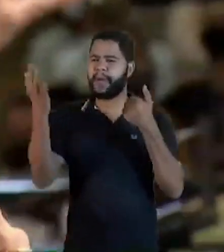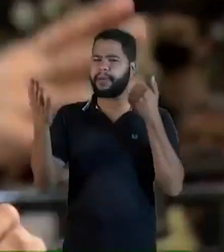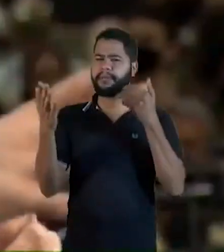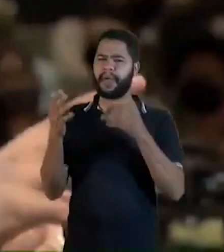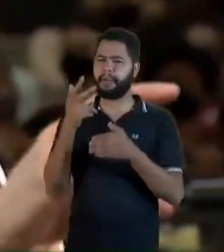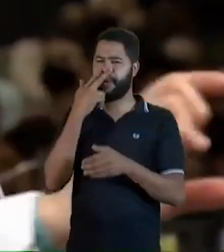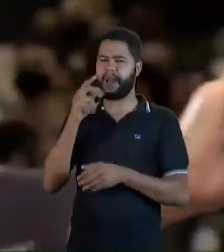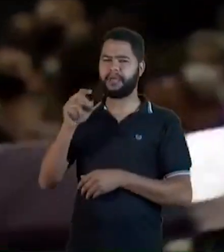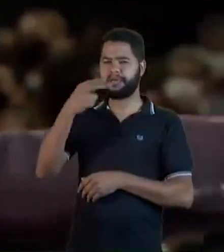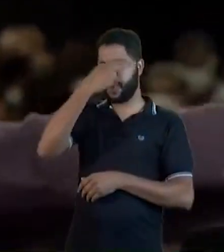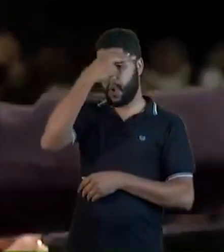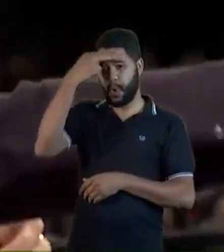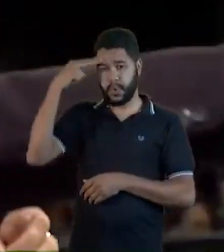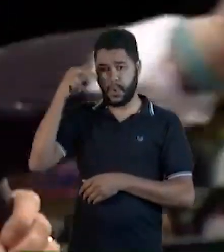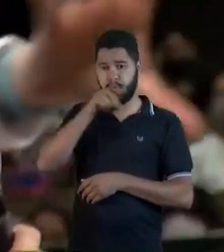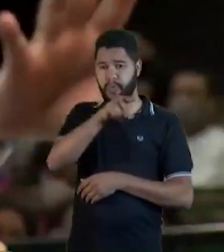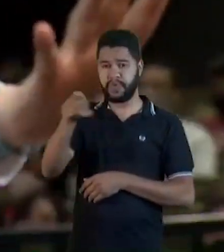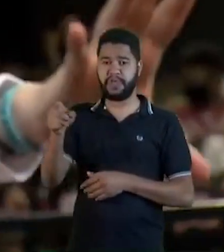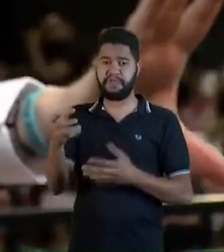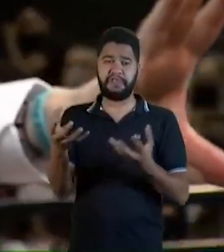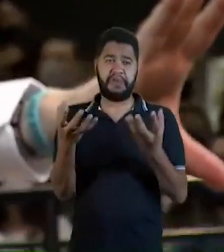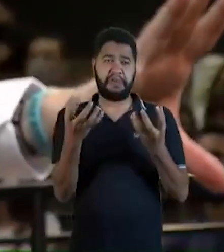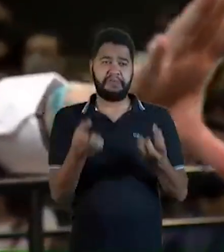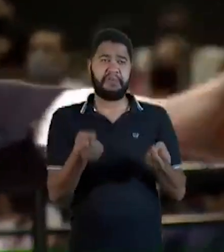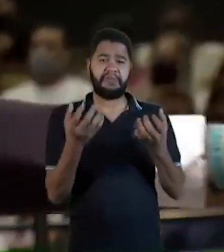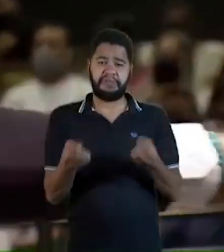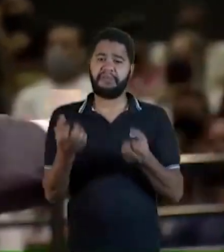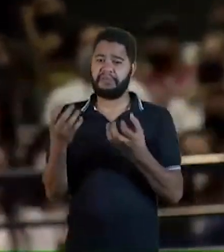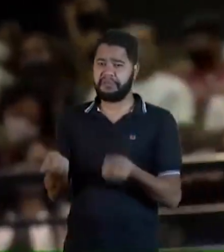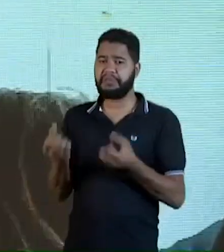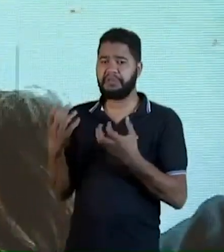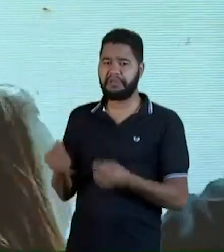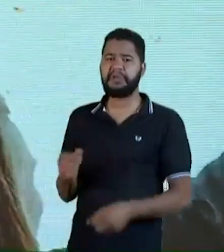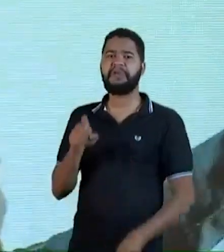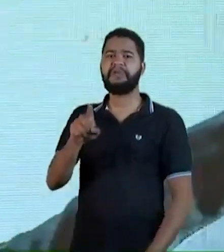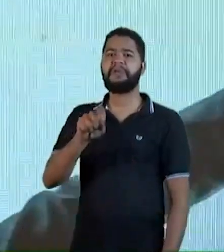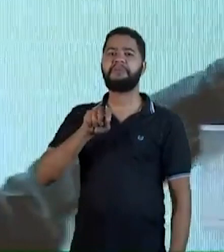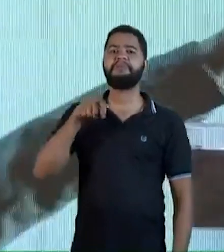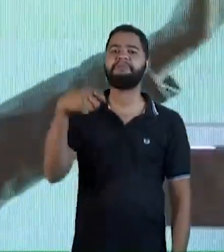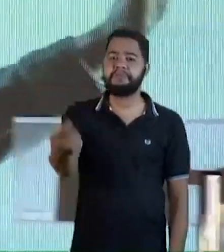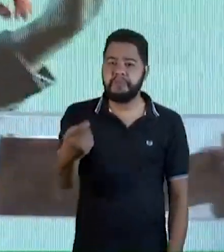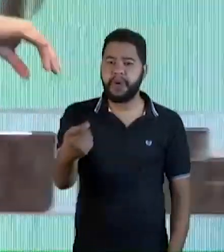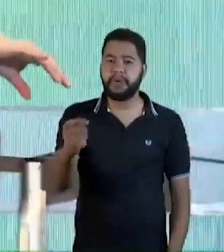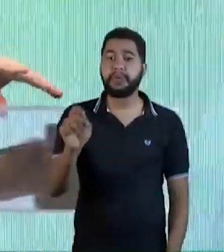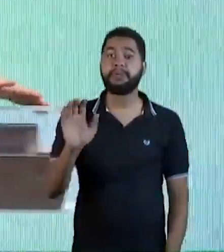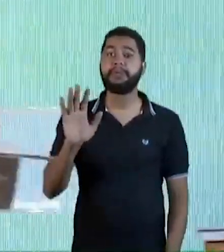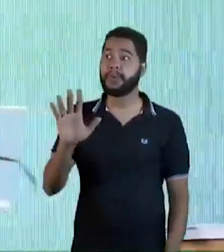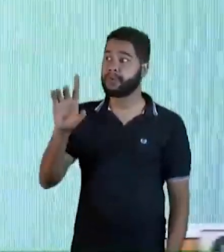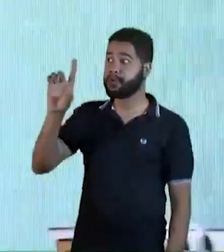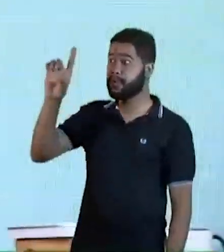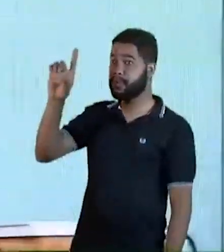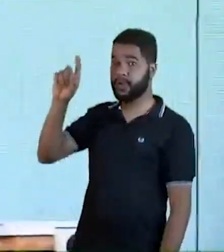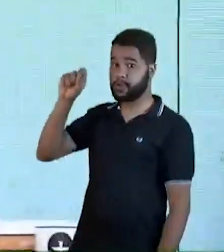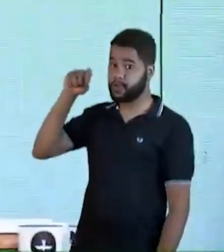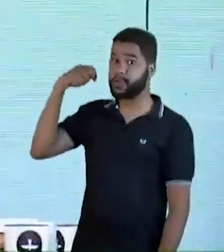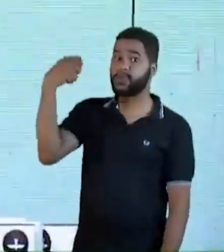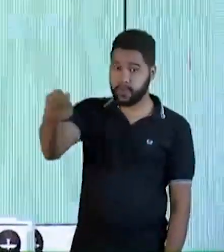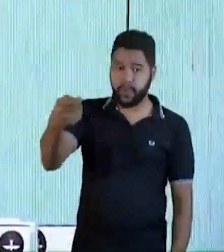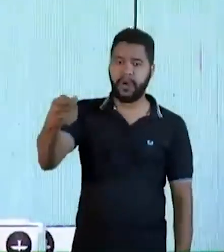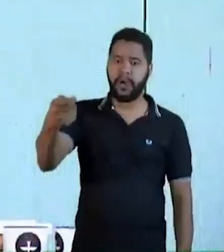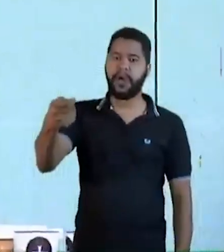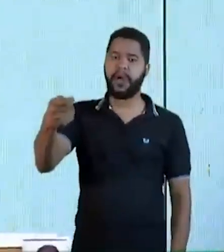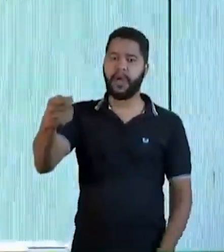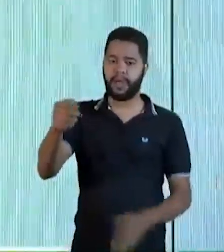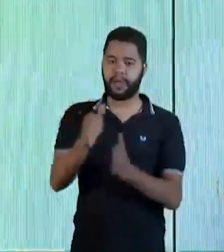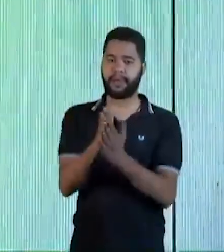pelo que você tem pelo que você é e você recebe um título as pessoas que chamam de uma coisa mas o que Deus falou que você é